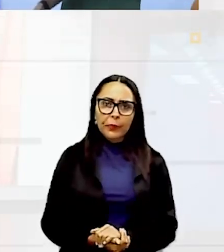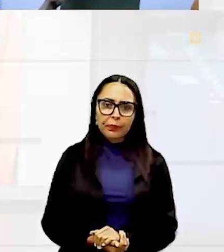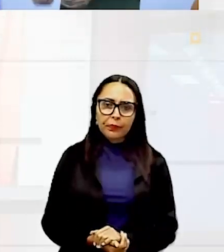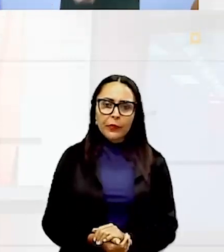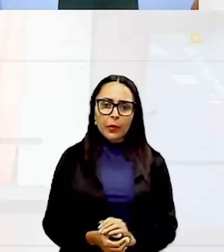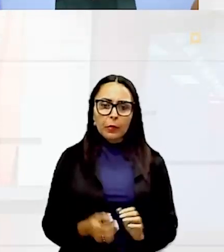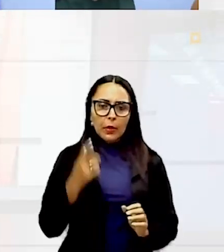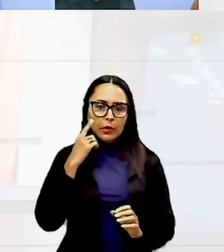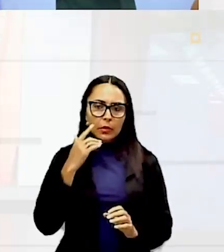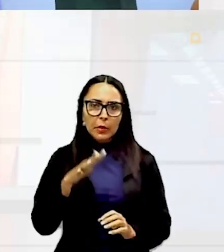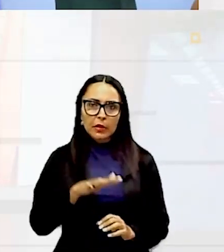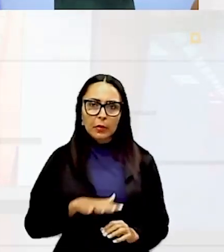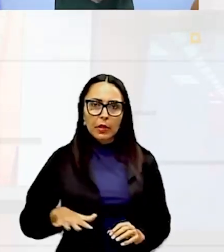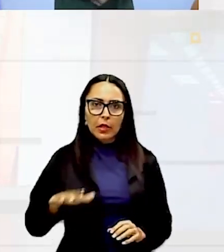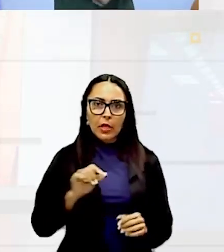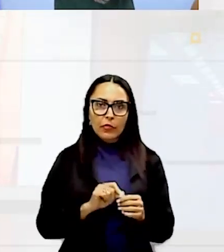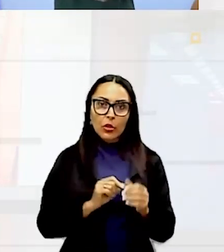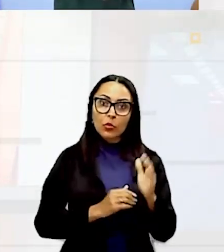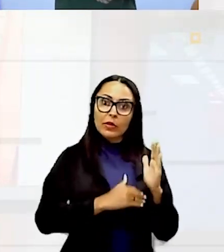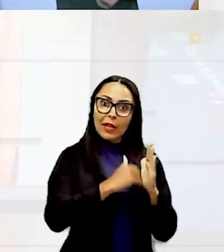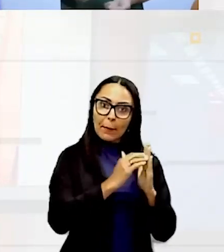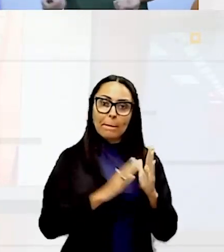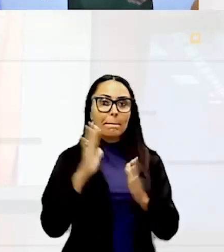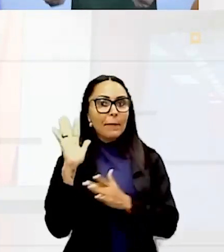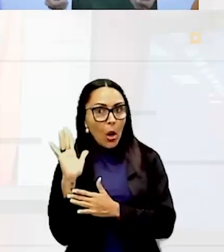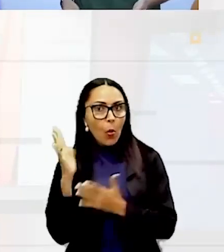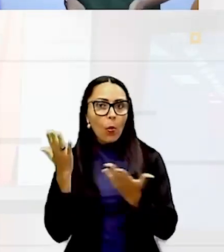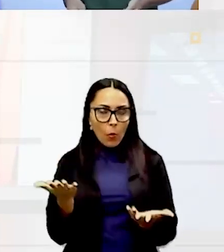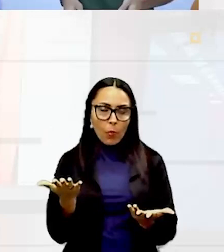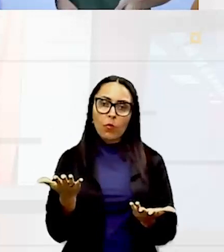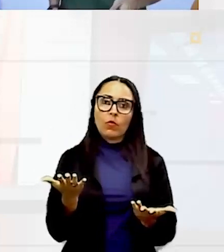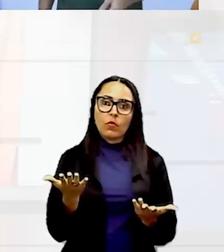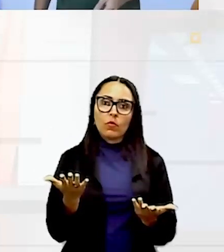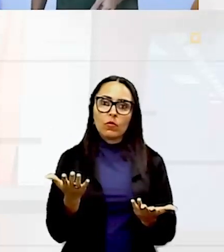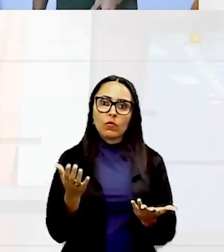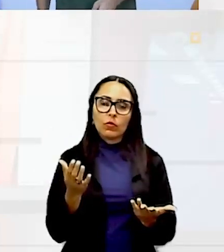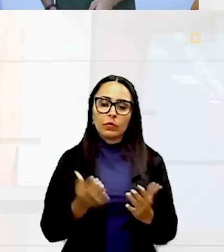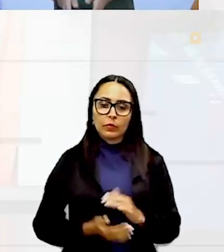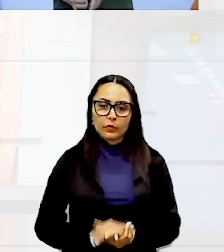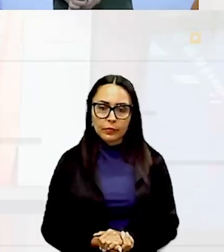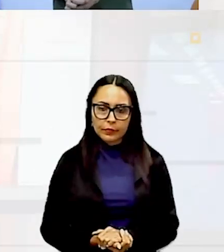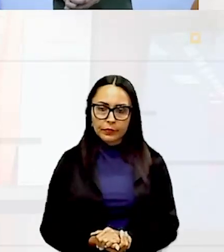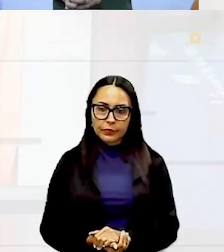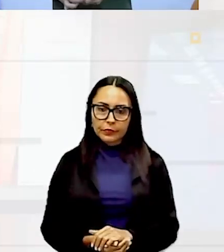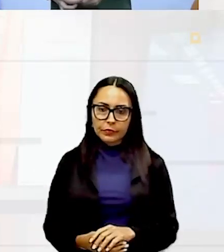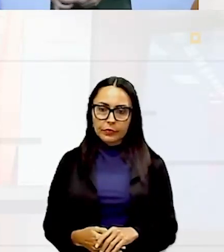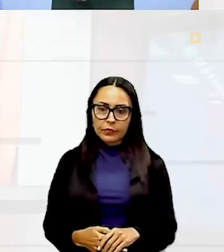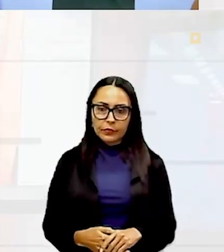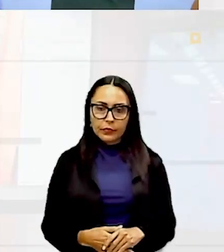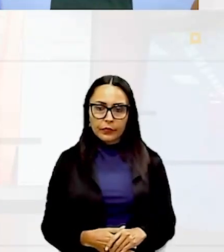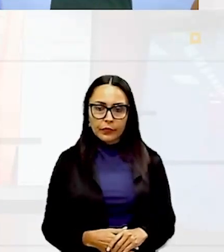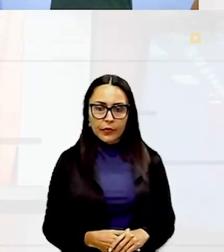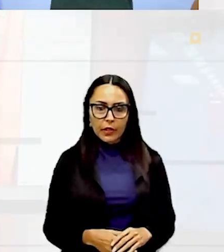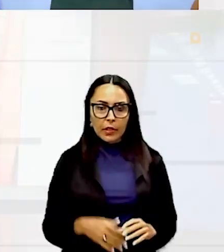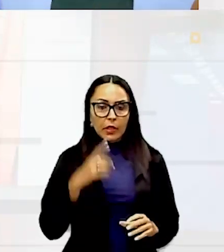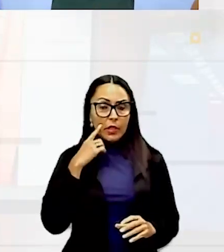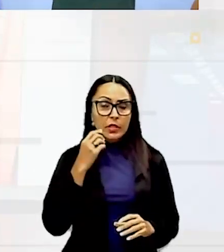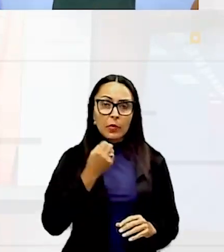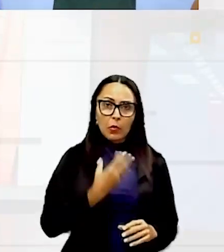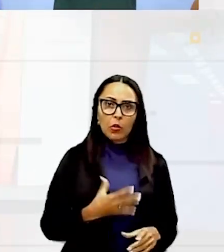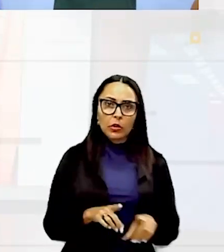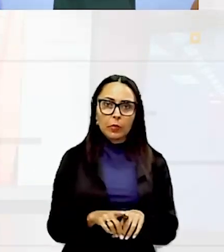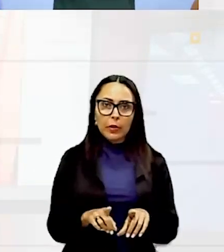dos ambientes, ele é feito mesmo na mão, na raça, como fala, né? E é muito bom esse estilo